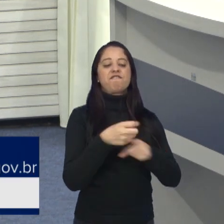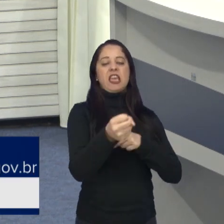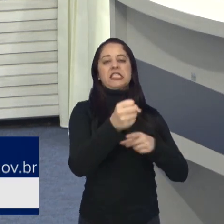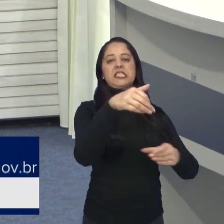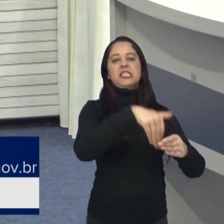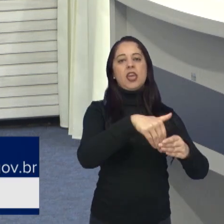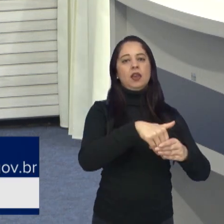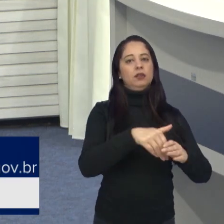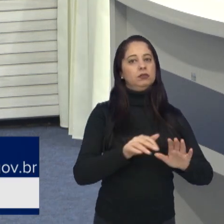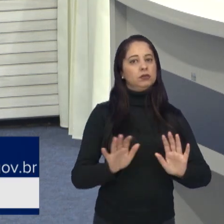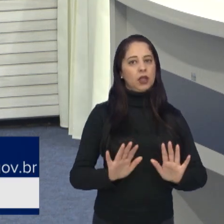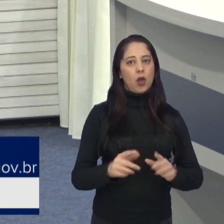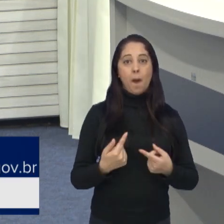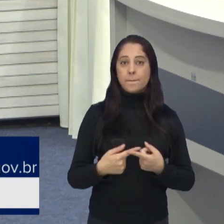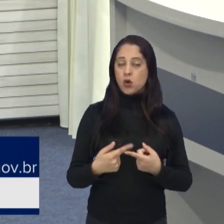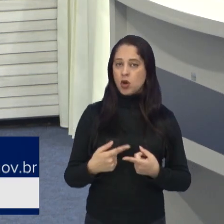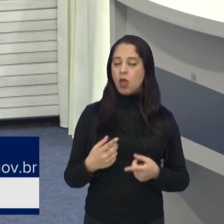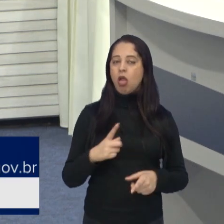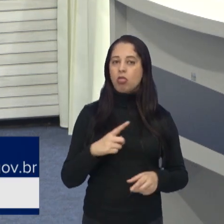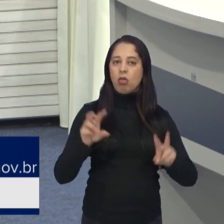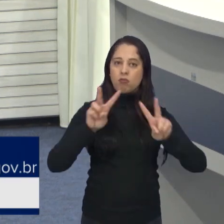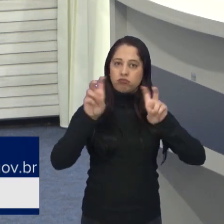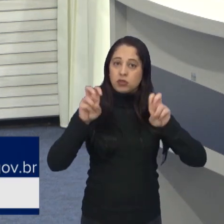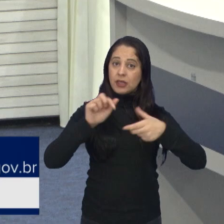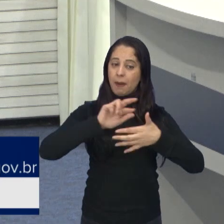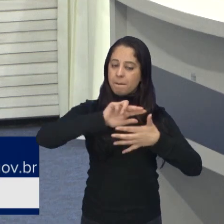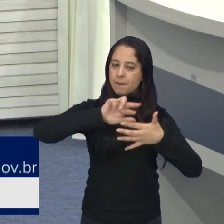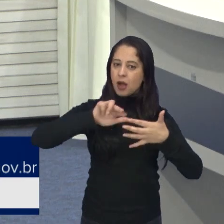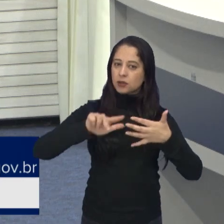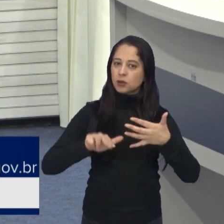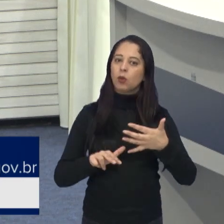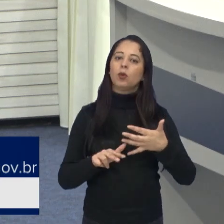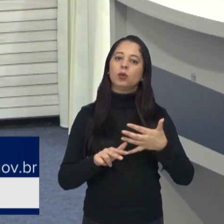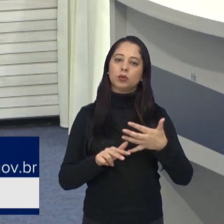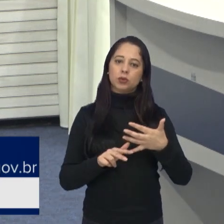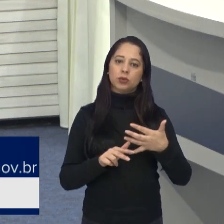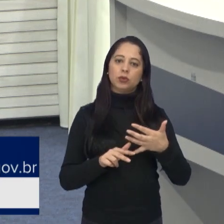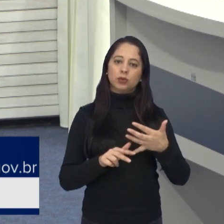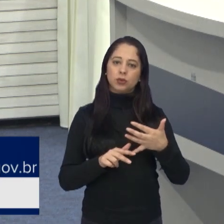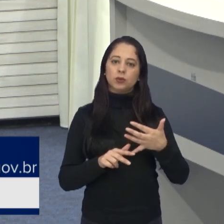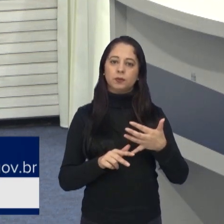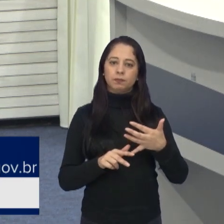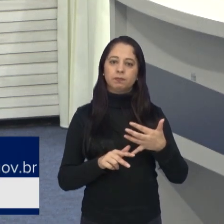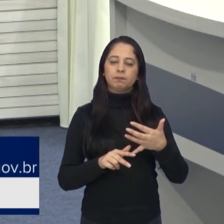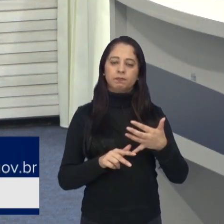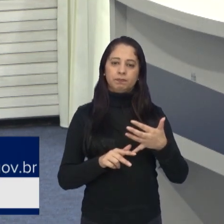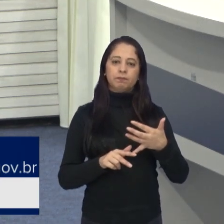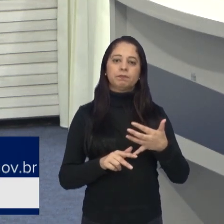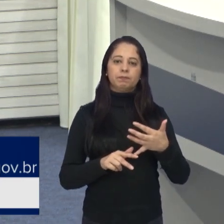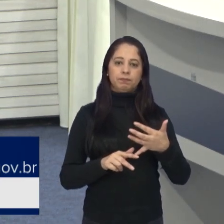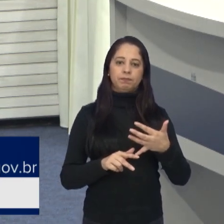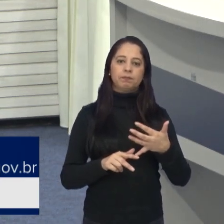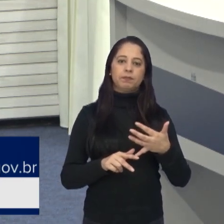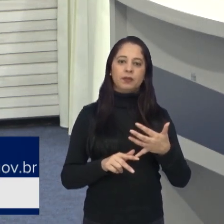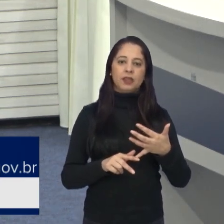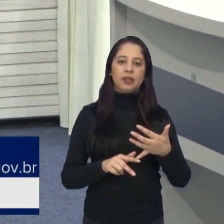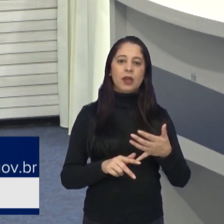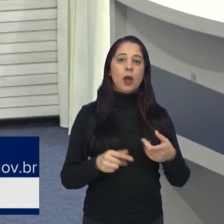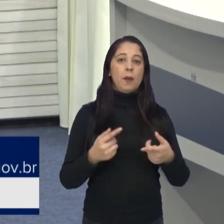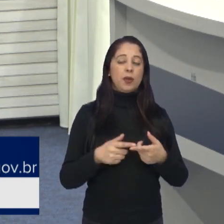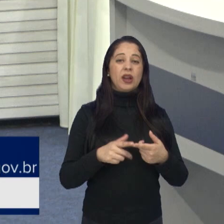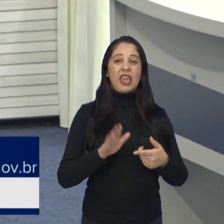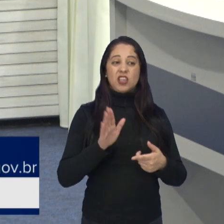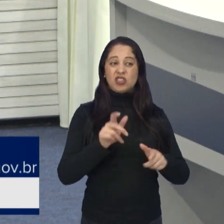serem resolvidos com a questão das dívidas, que muitos estão na dívida ativa